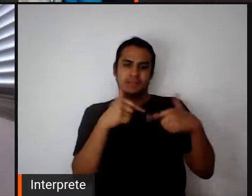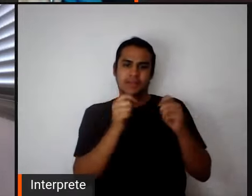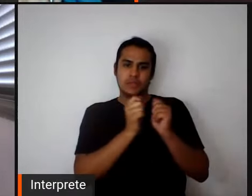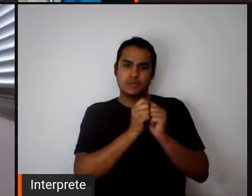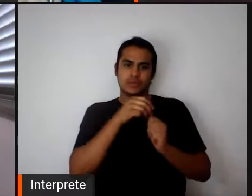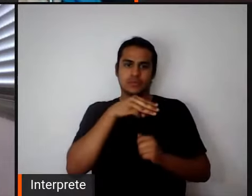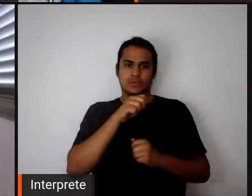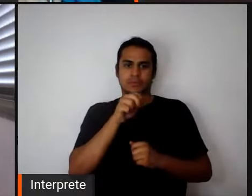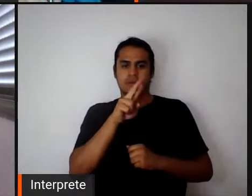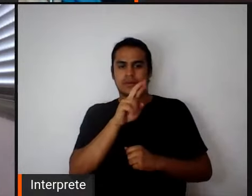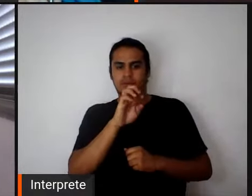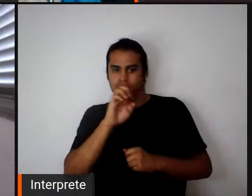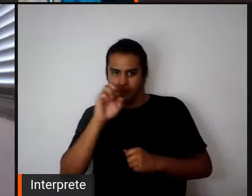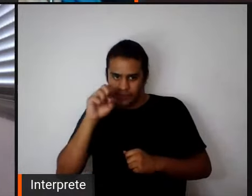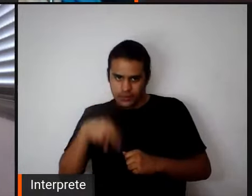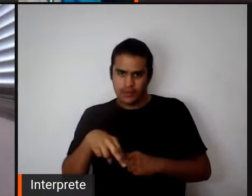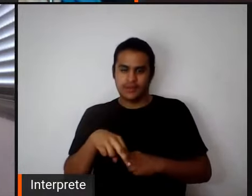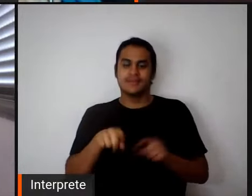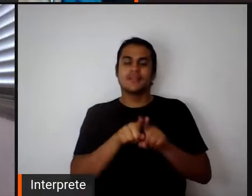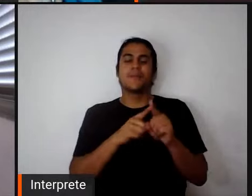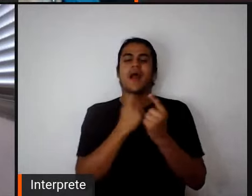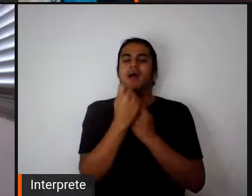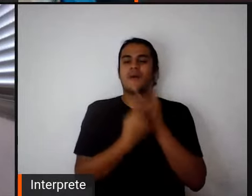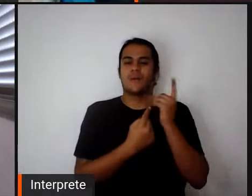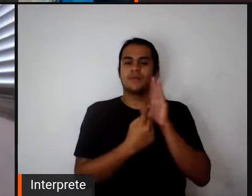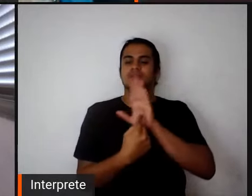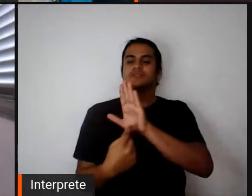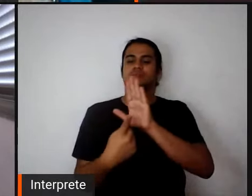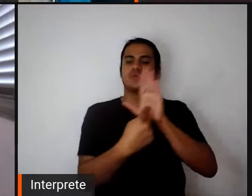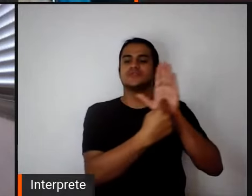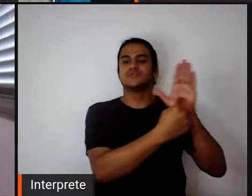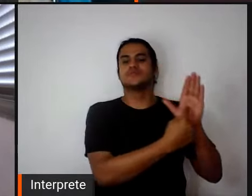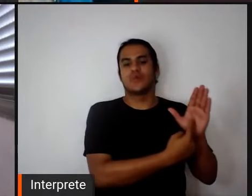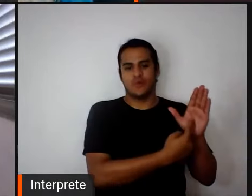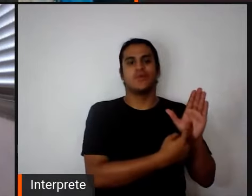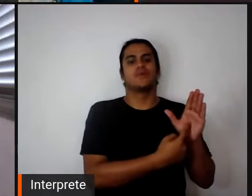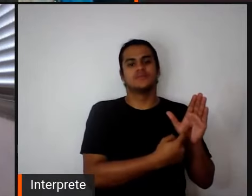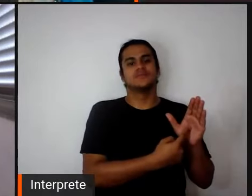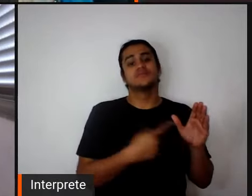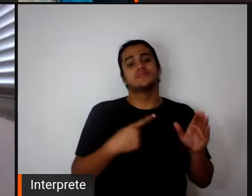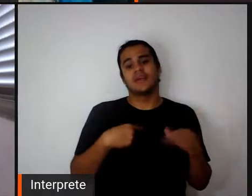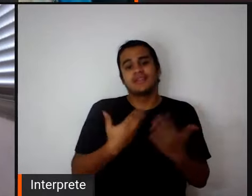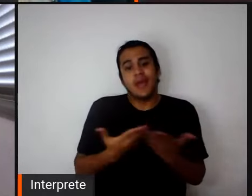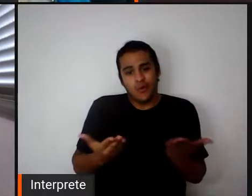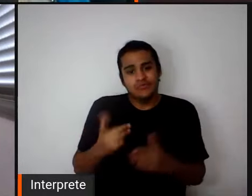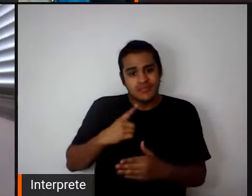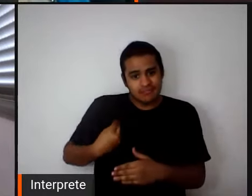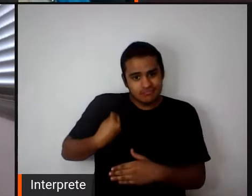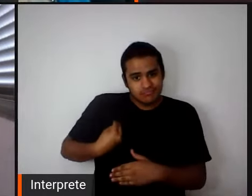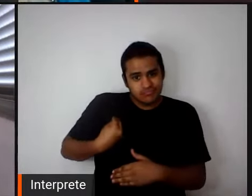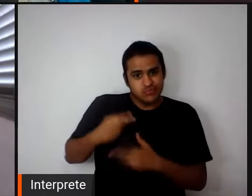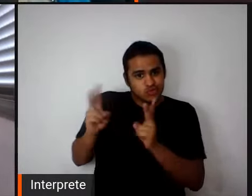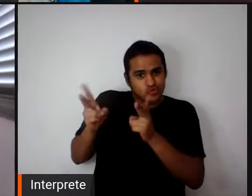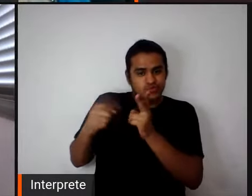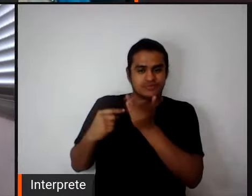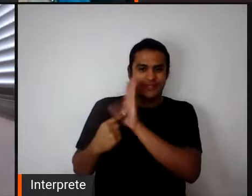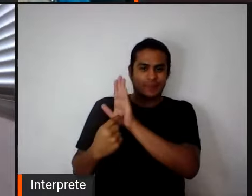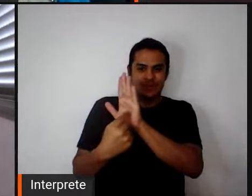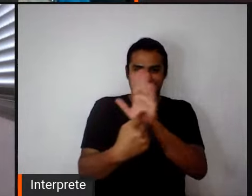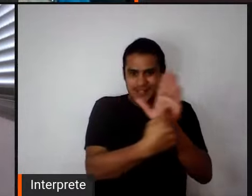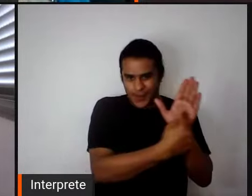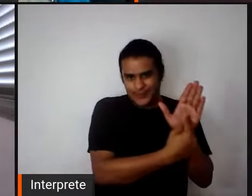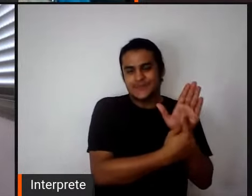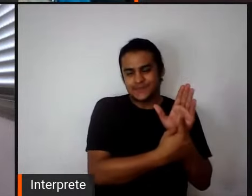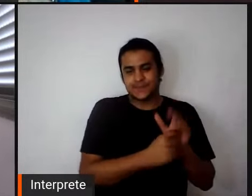As últimas exposições, a exposição em cartaz também de Maureen, ainda agora no Instituto. né, e com isso seguimos, então, e um pouco